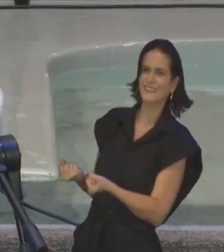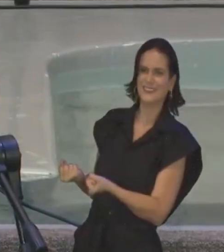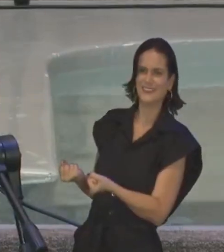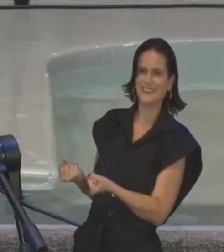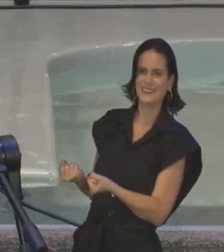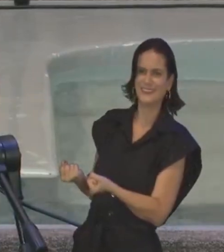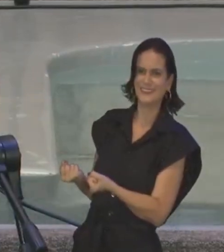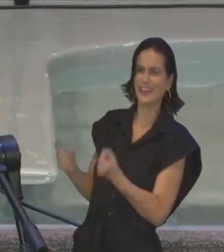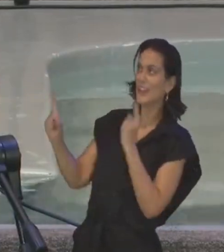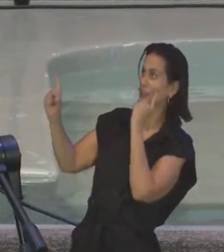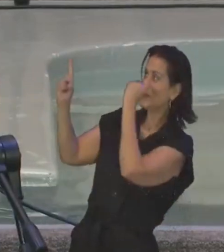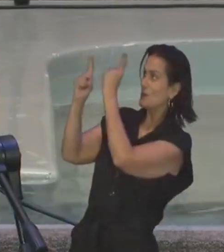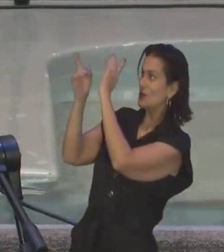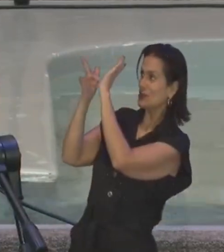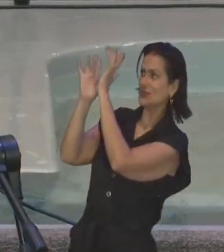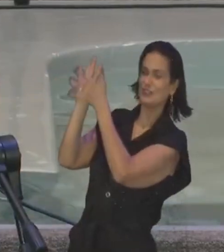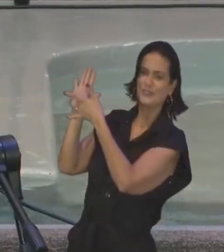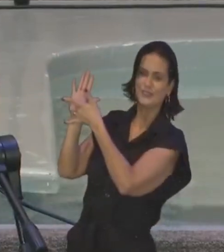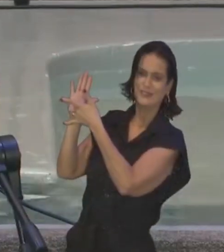até Jesus.